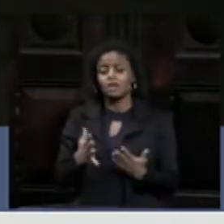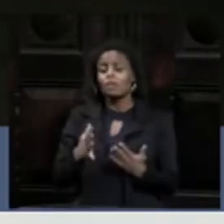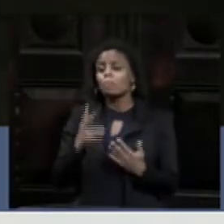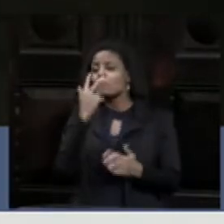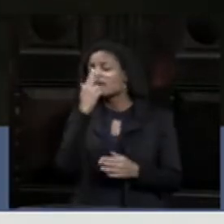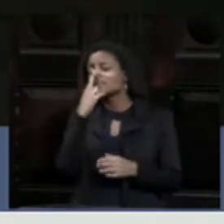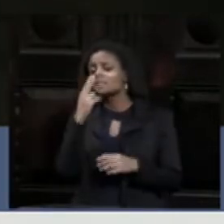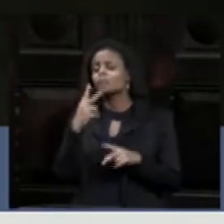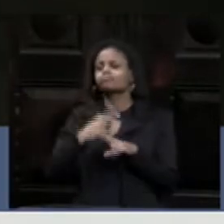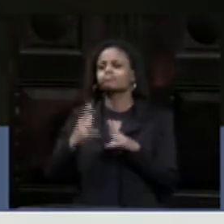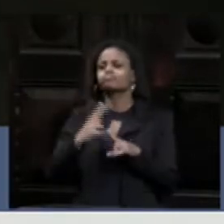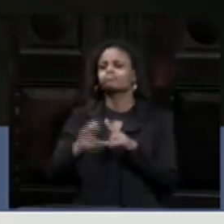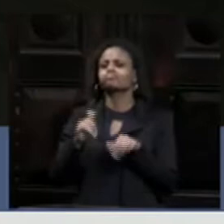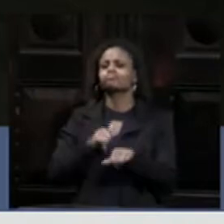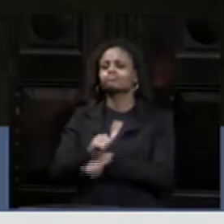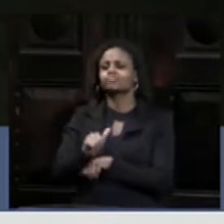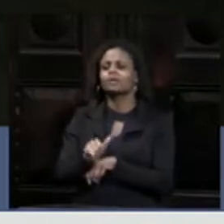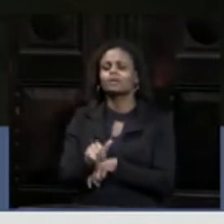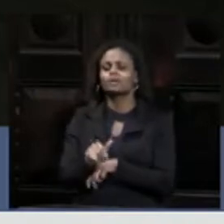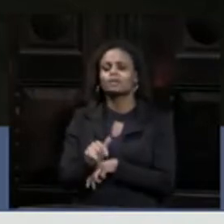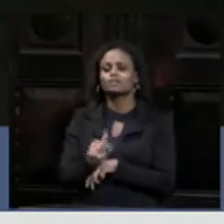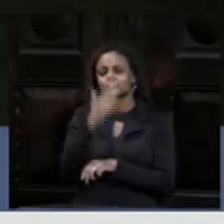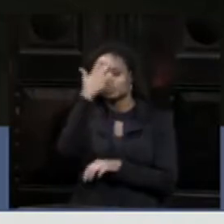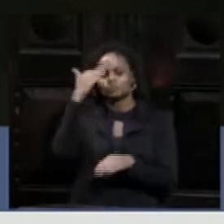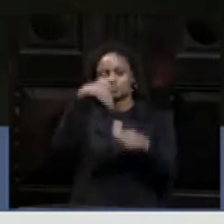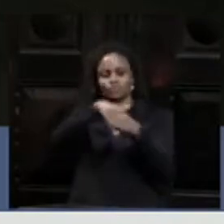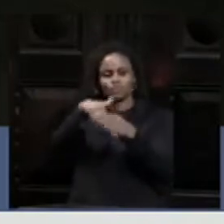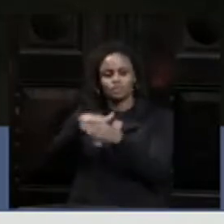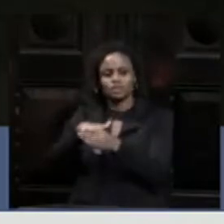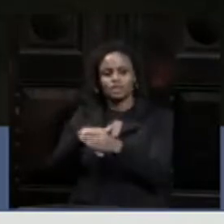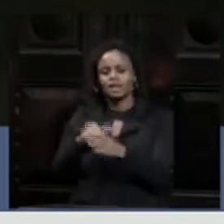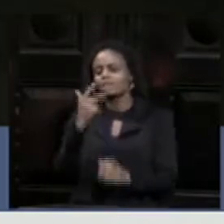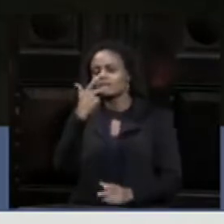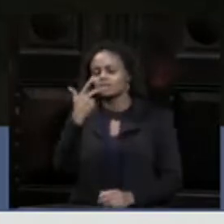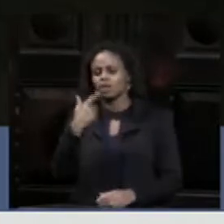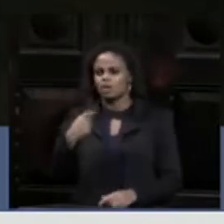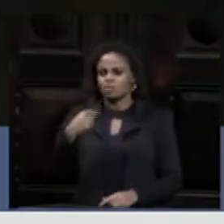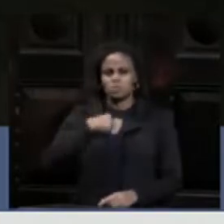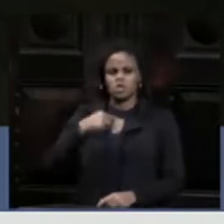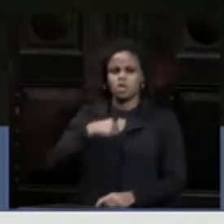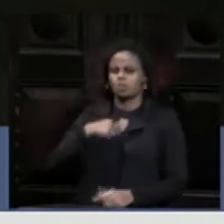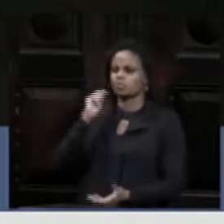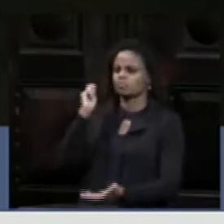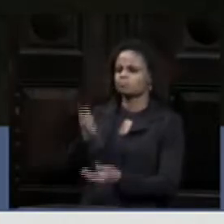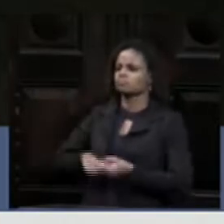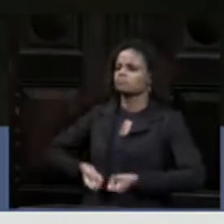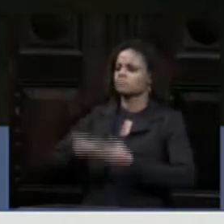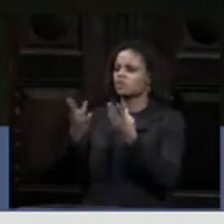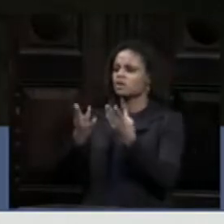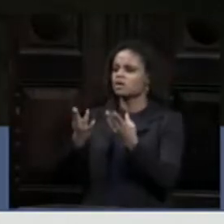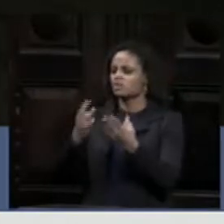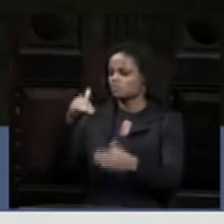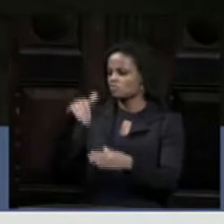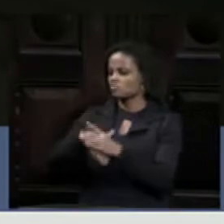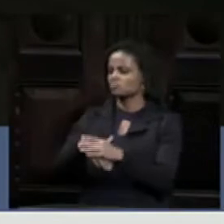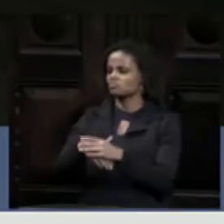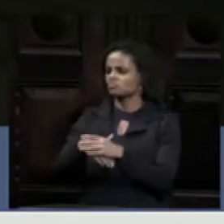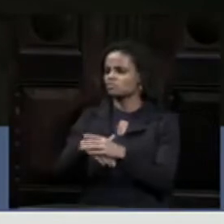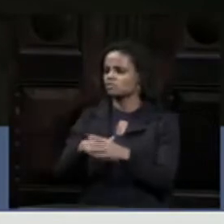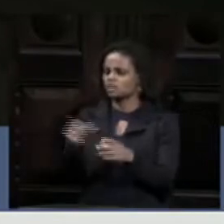enganando o eleitor no sentido de dizer, ó, fui eu que dei ingresso mais barato para os